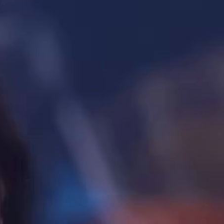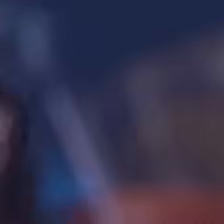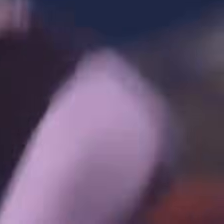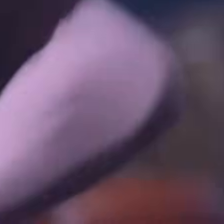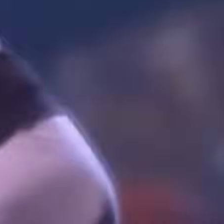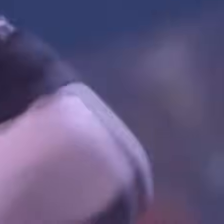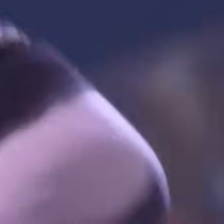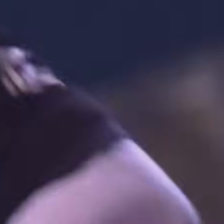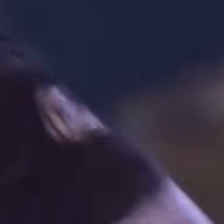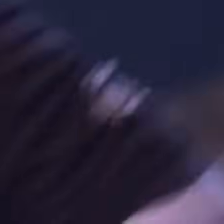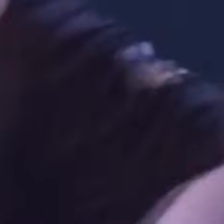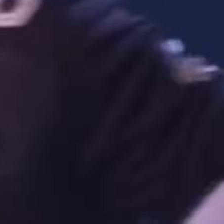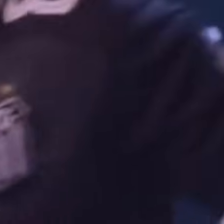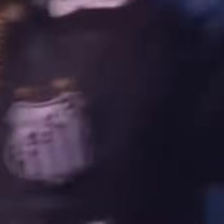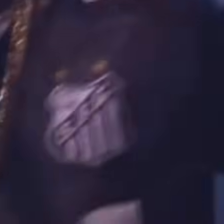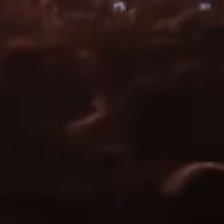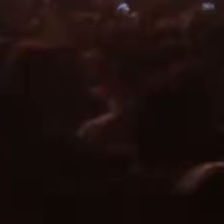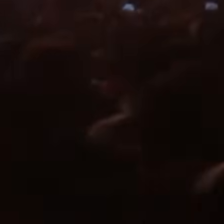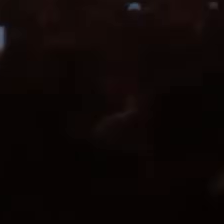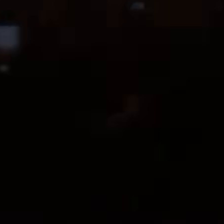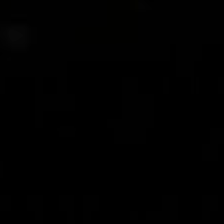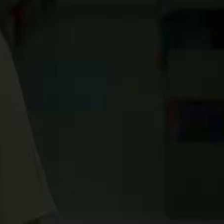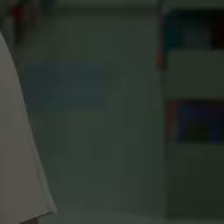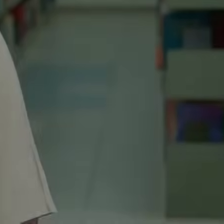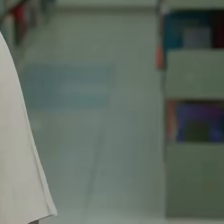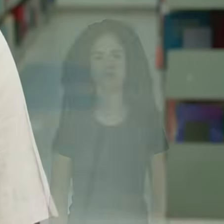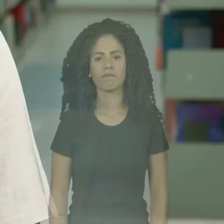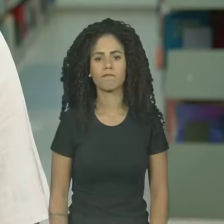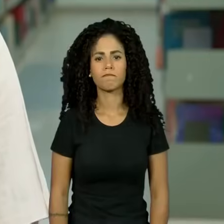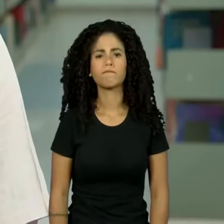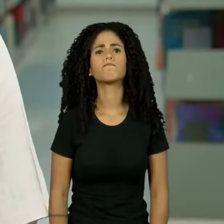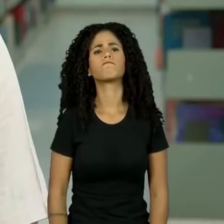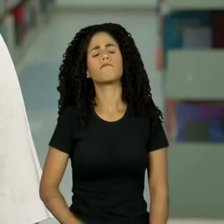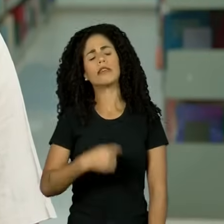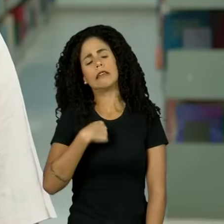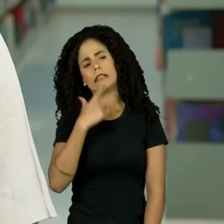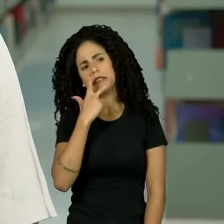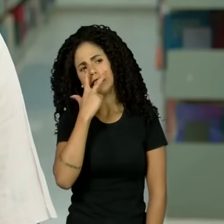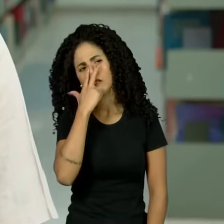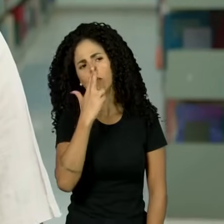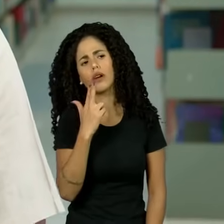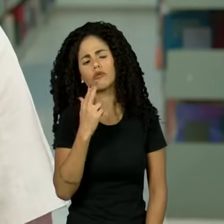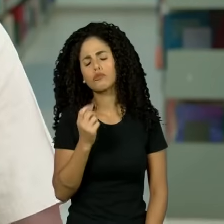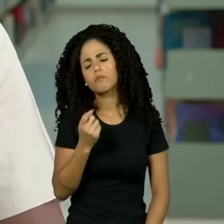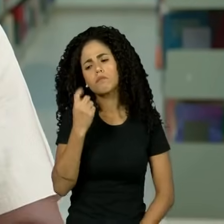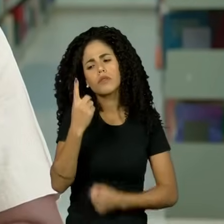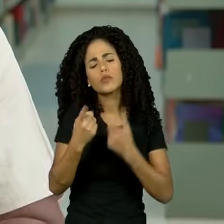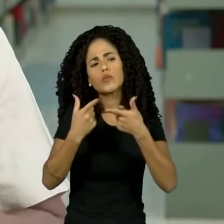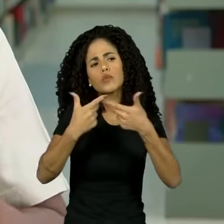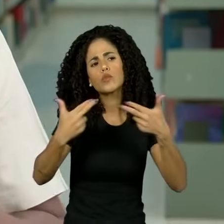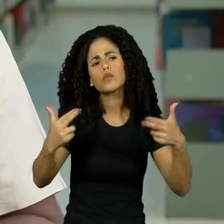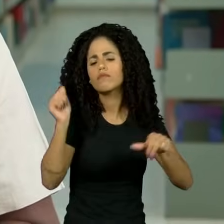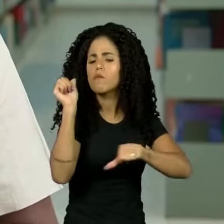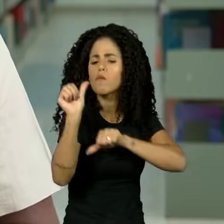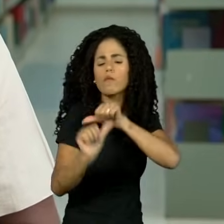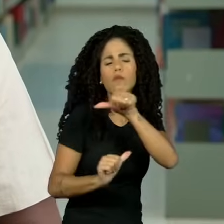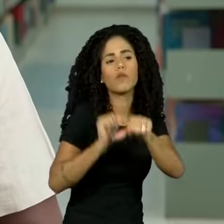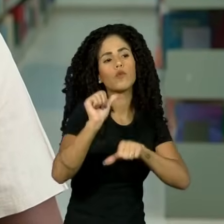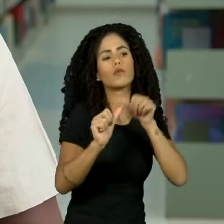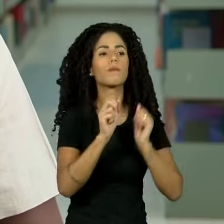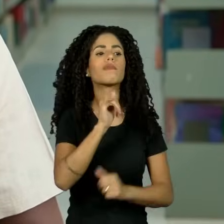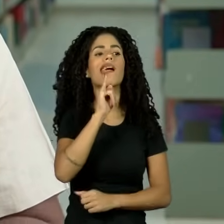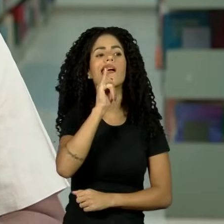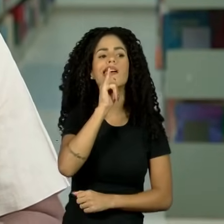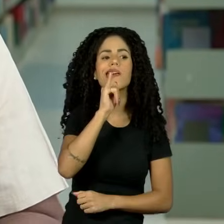rap dele não só da rachada de PT. Eu acho que uma das coisas que mudou o nosso cenário, por exemplo,